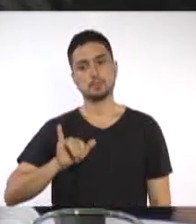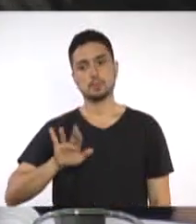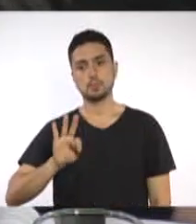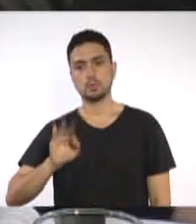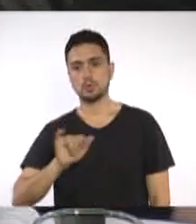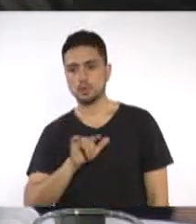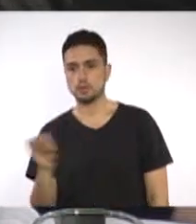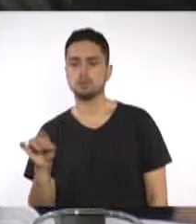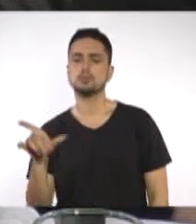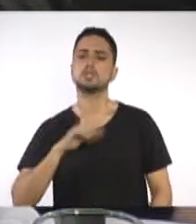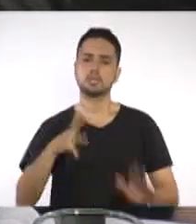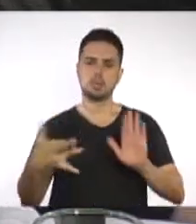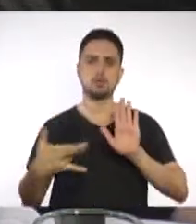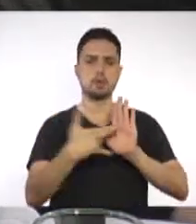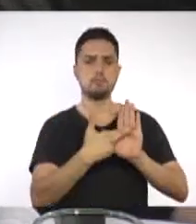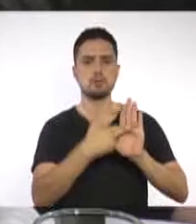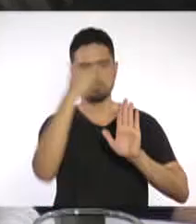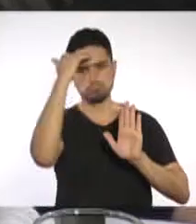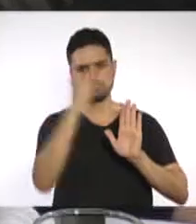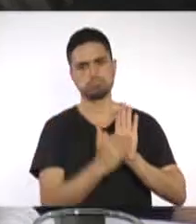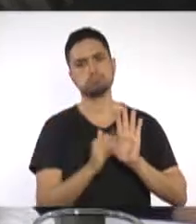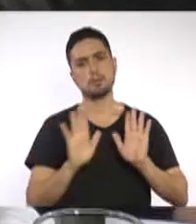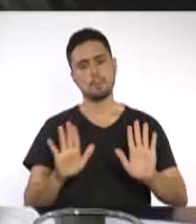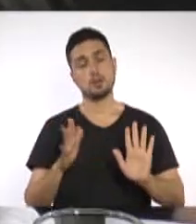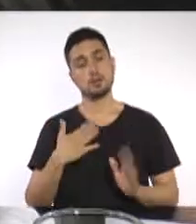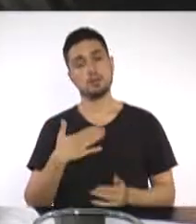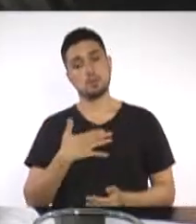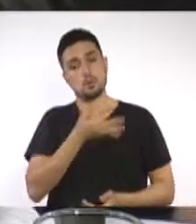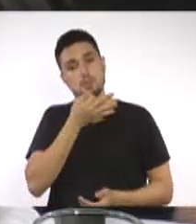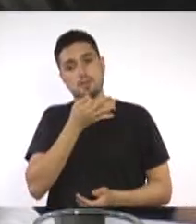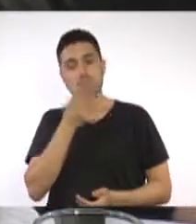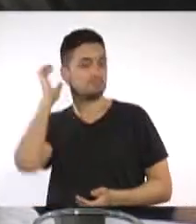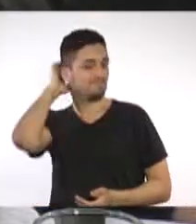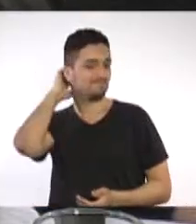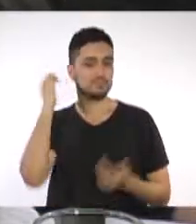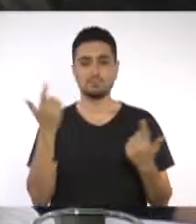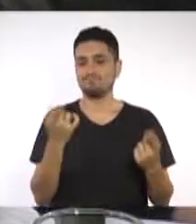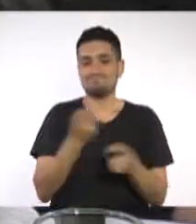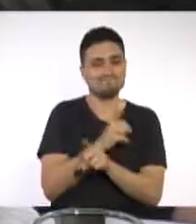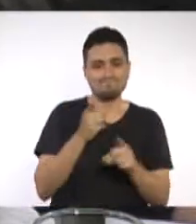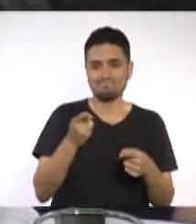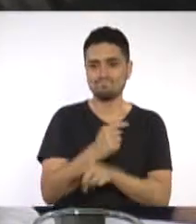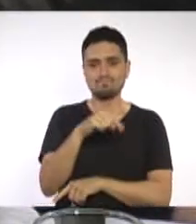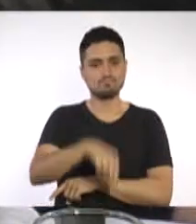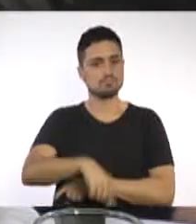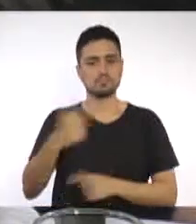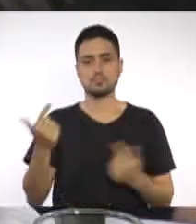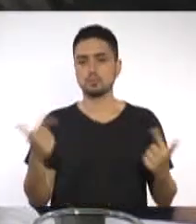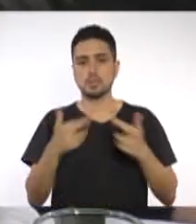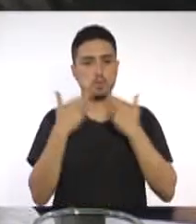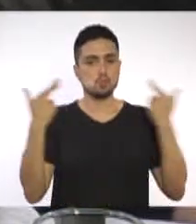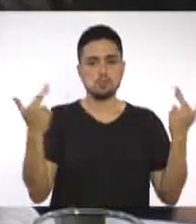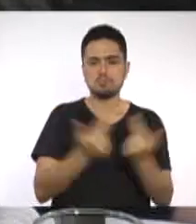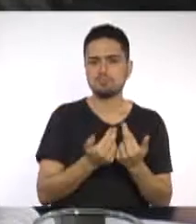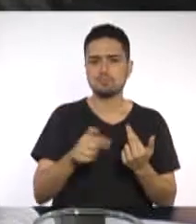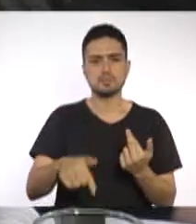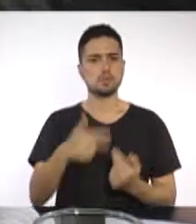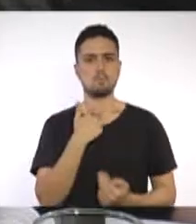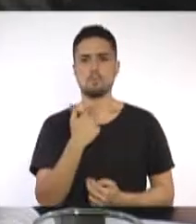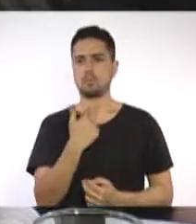absolutamente regimental, mas, no mérito, no meu entendimento, foge à competência da Comissão de Tributação, o que